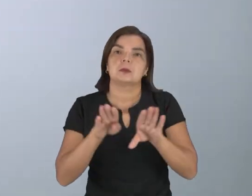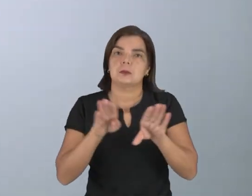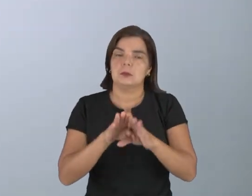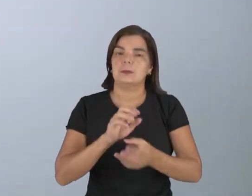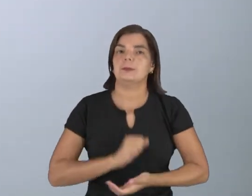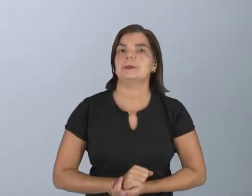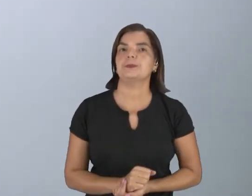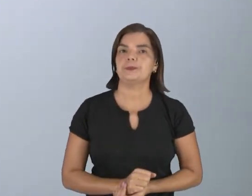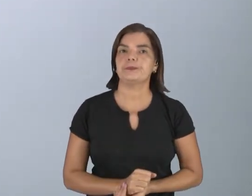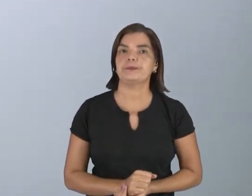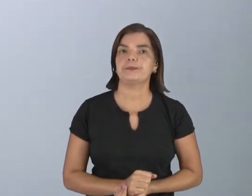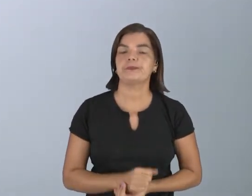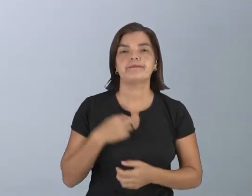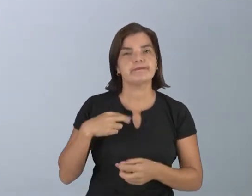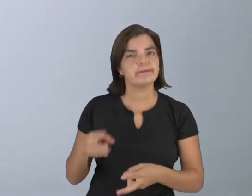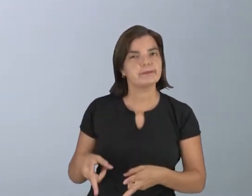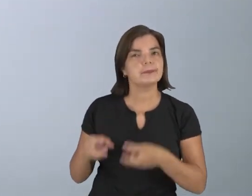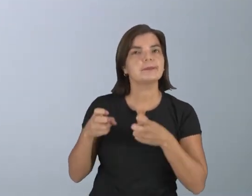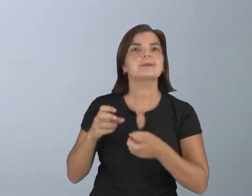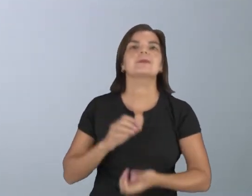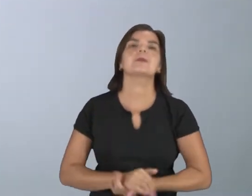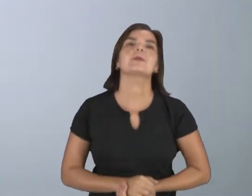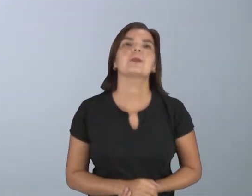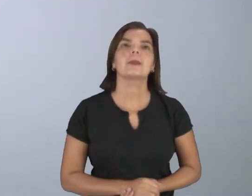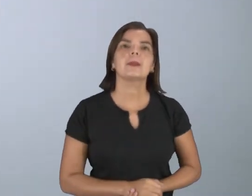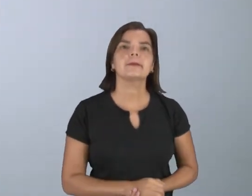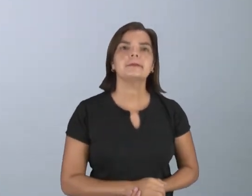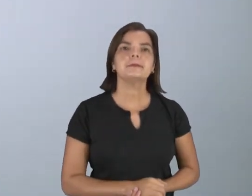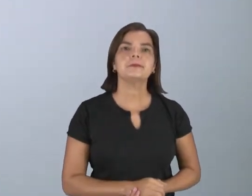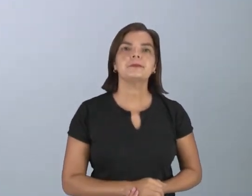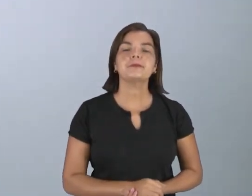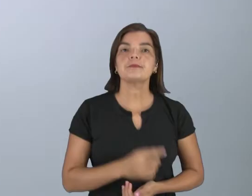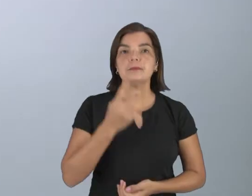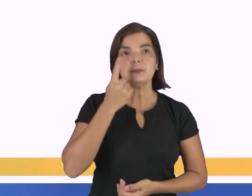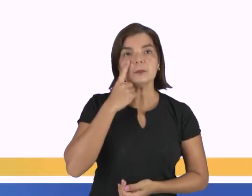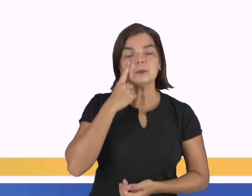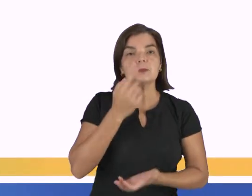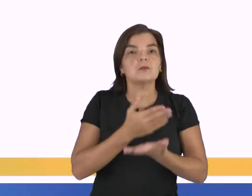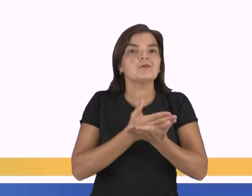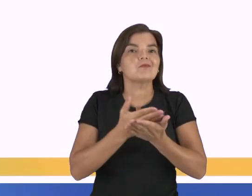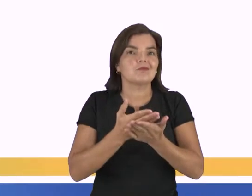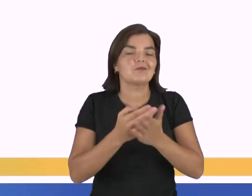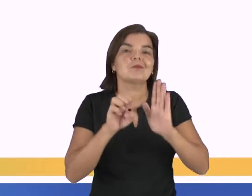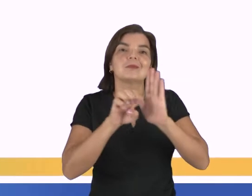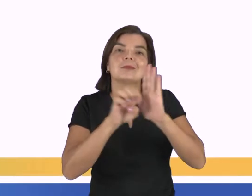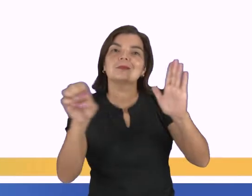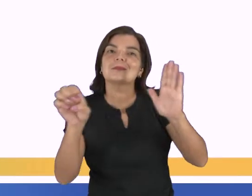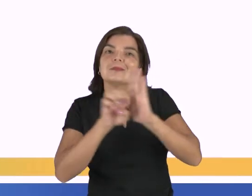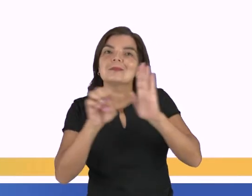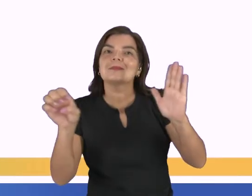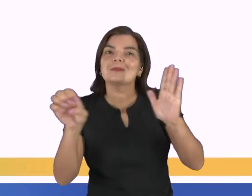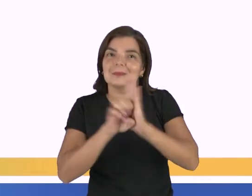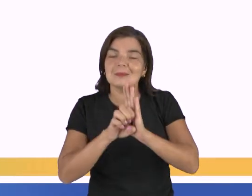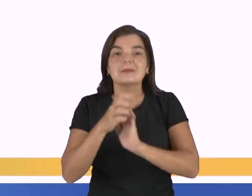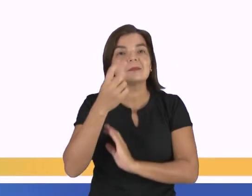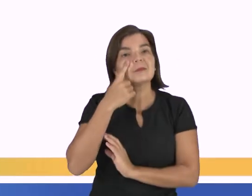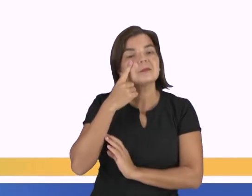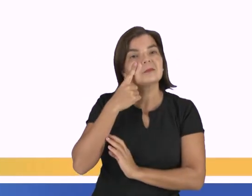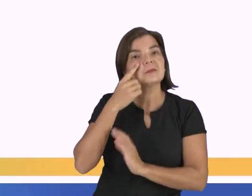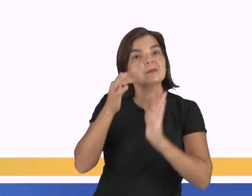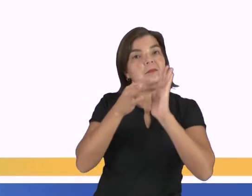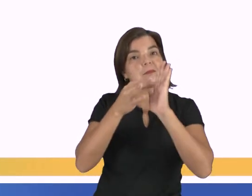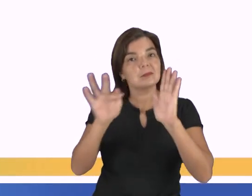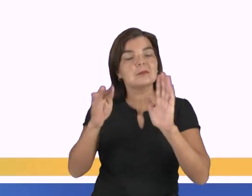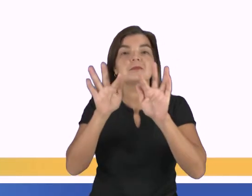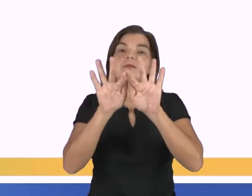serão perceptíveis. Então verifica aí a equação do princípio, tem aquela frase para resumir,